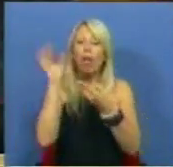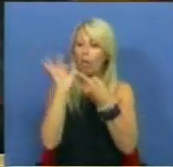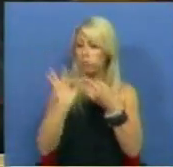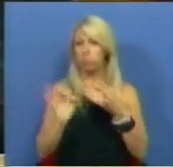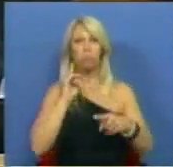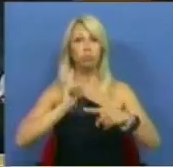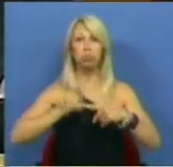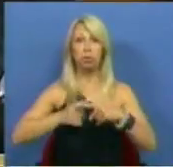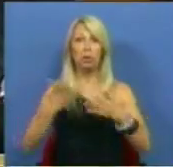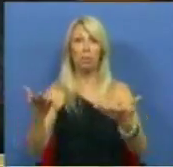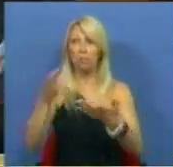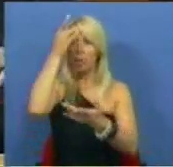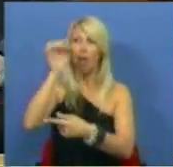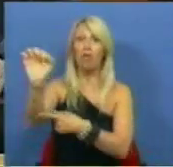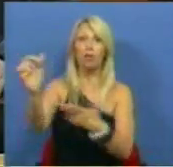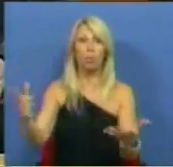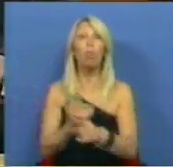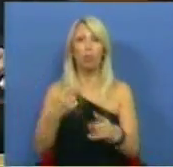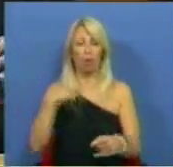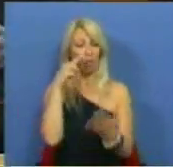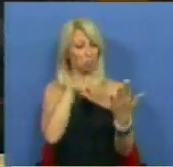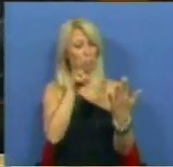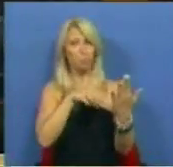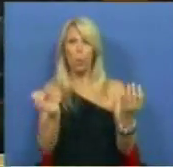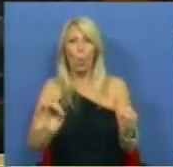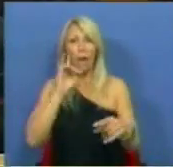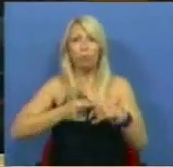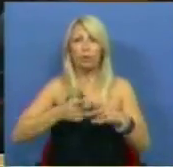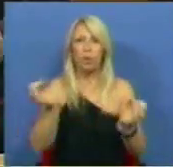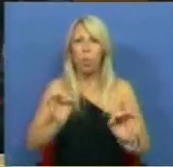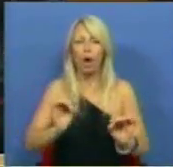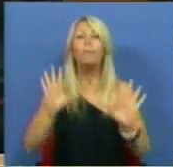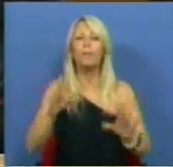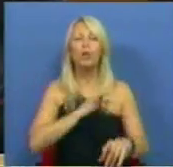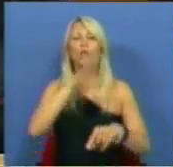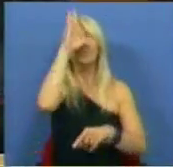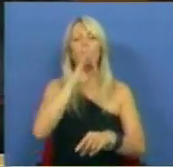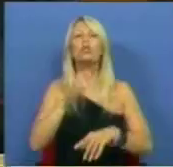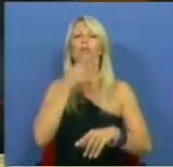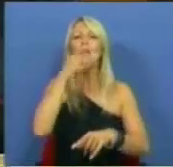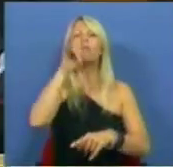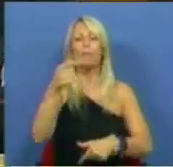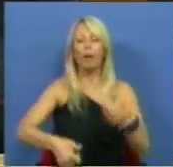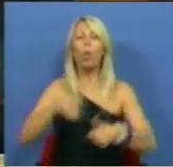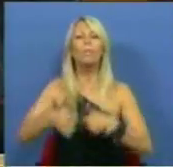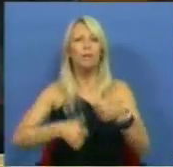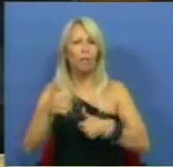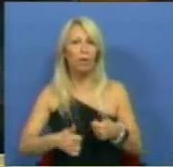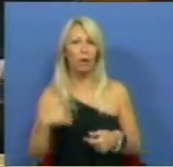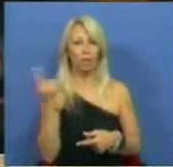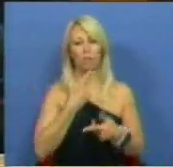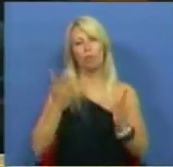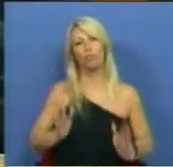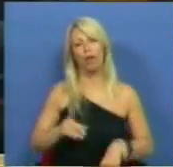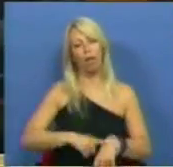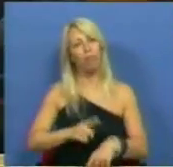vê nelas, porque nós não vemos nenhum. Mas falava o Sr. Ministro também de competitividade. E nós já tivemos momentos